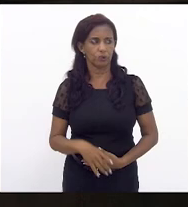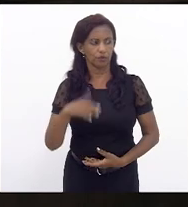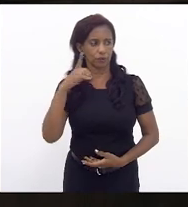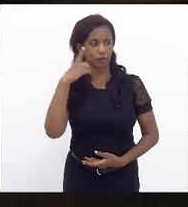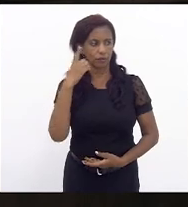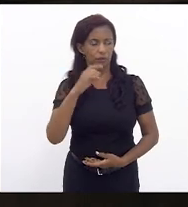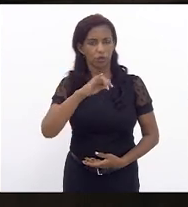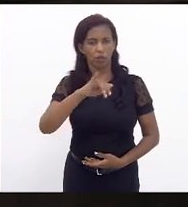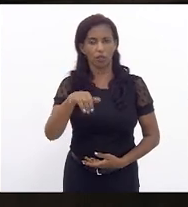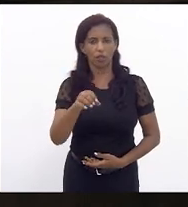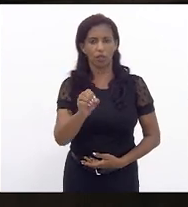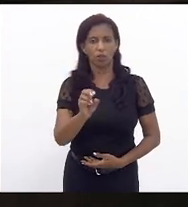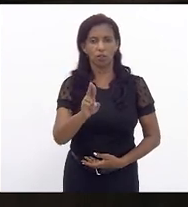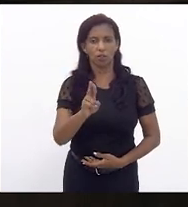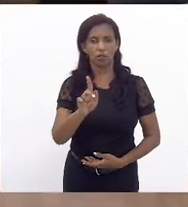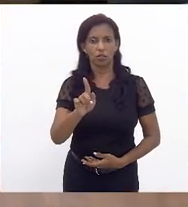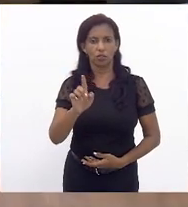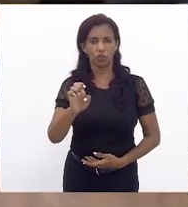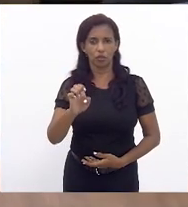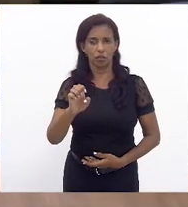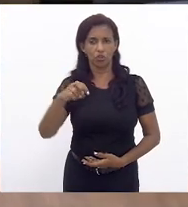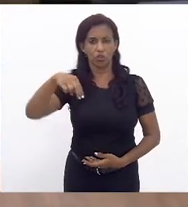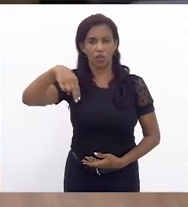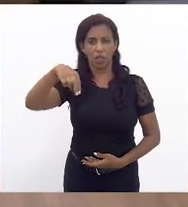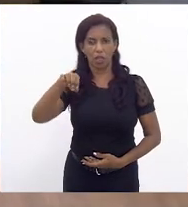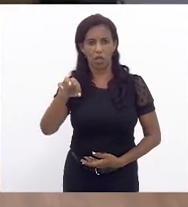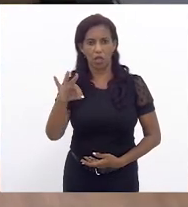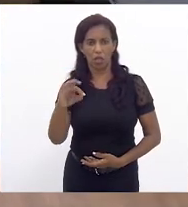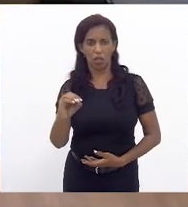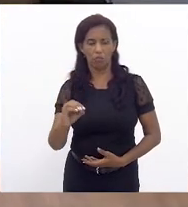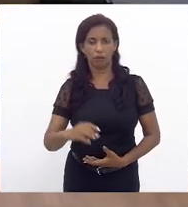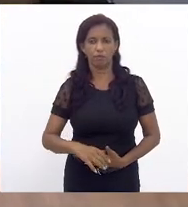Deputado Jorge Felipe Neto.